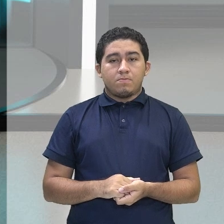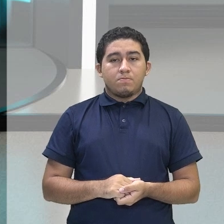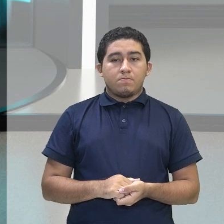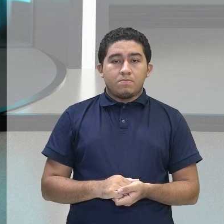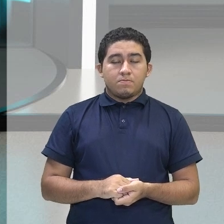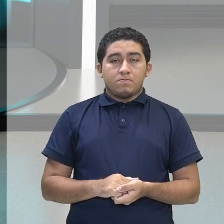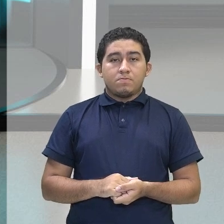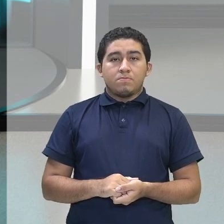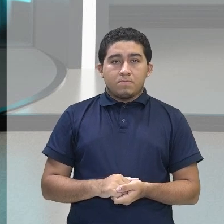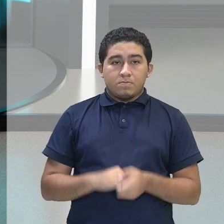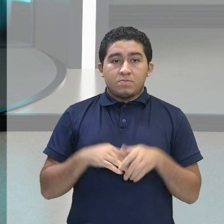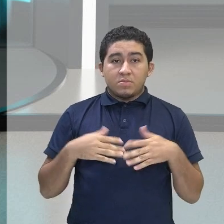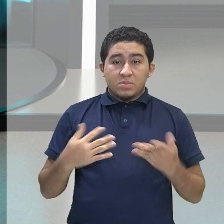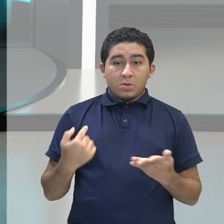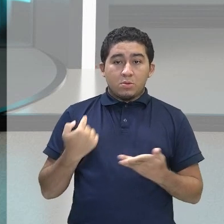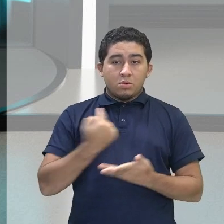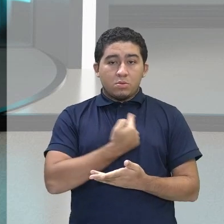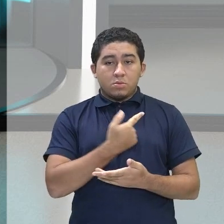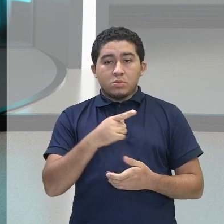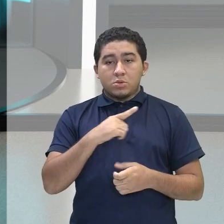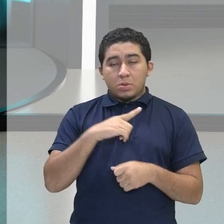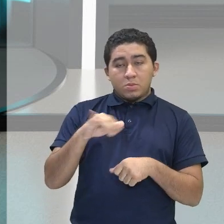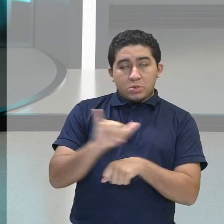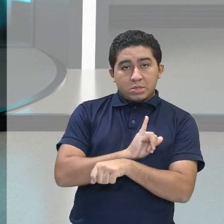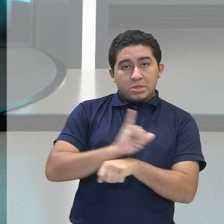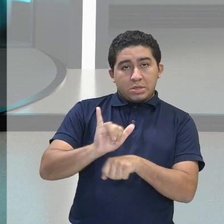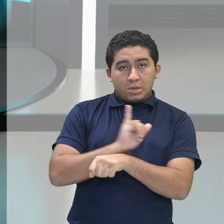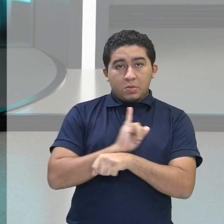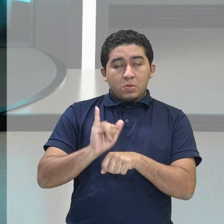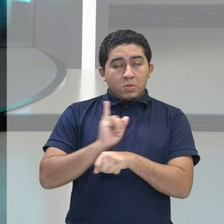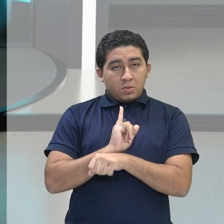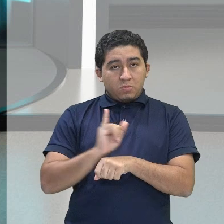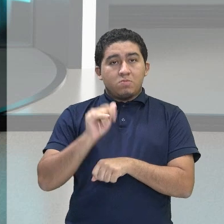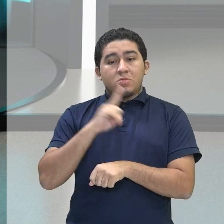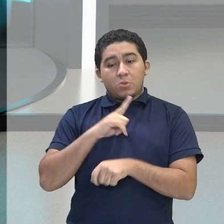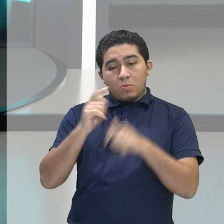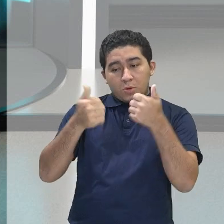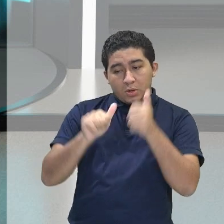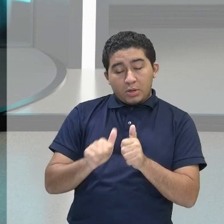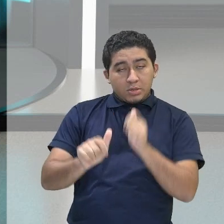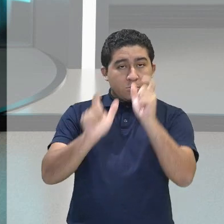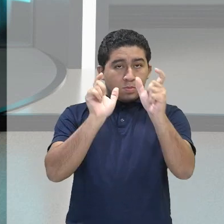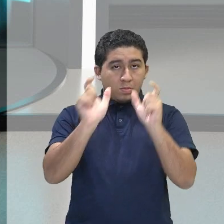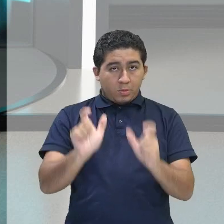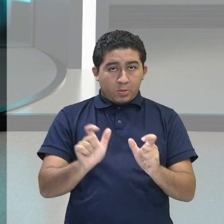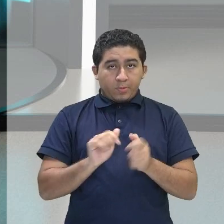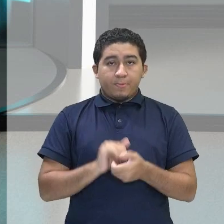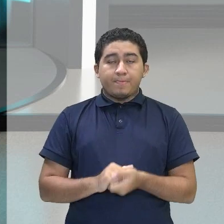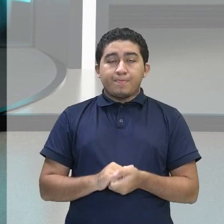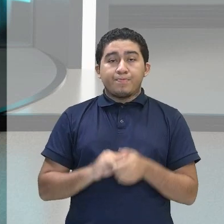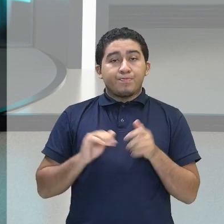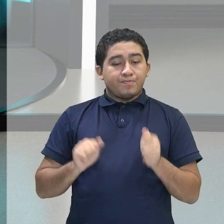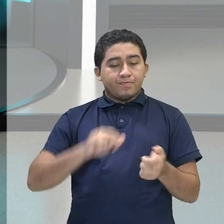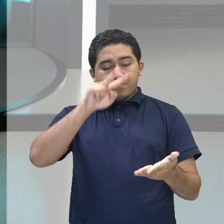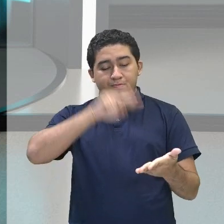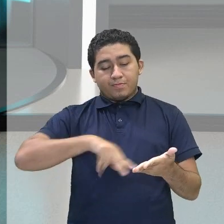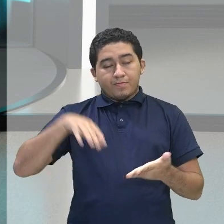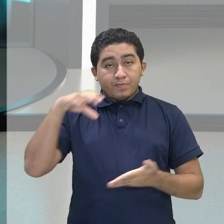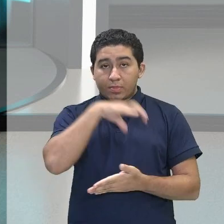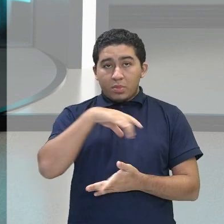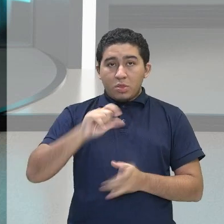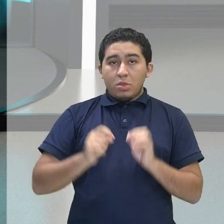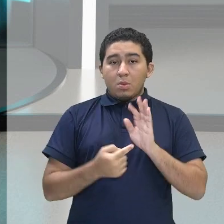estratégias para não ficar preso em cada palavra por palavra. Você pode dar uma geral, assim como a gente está fazendo para